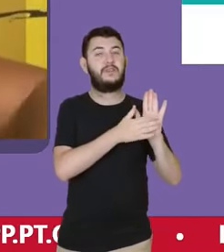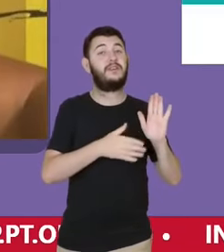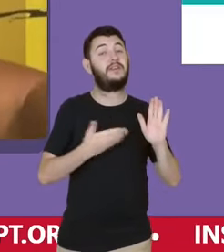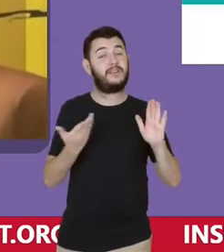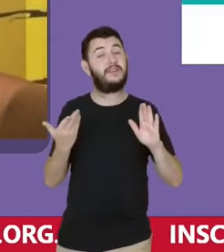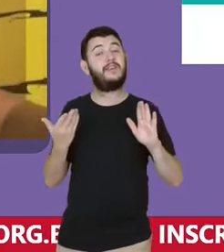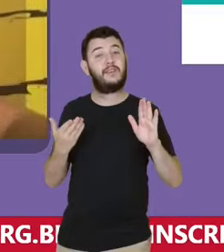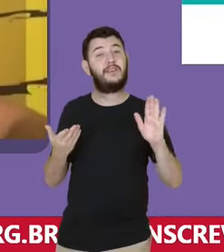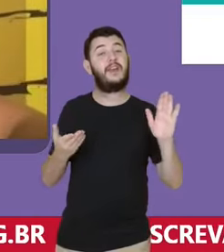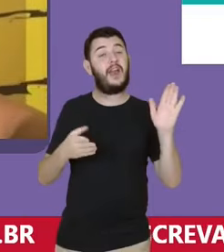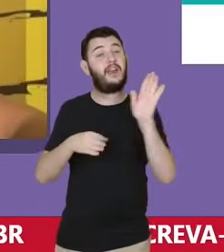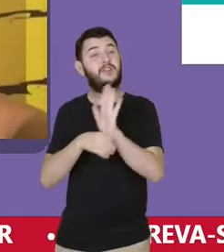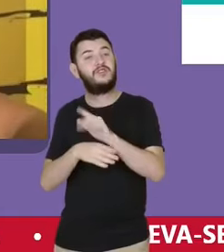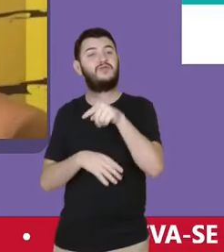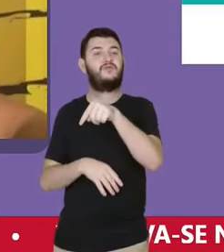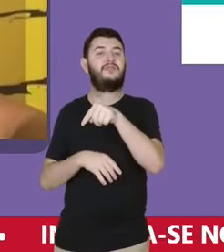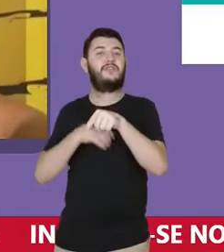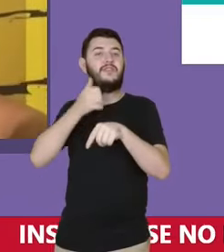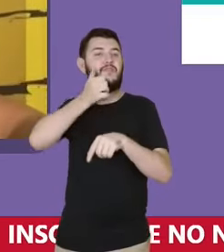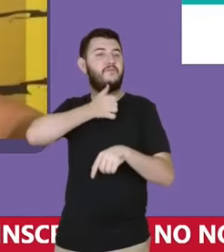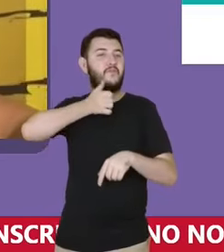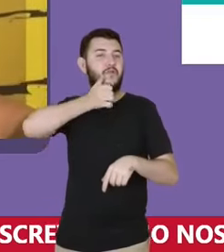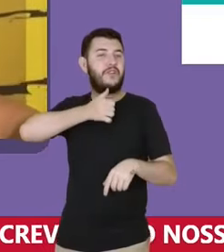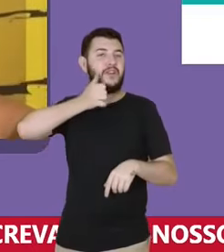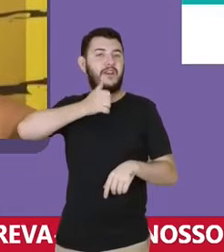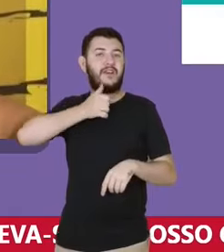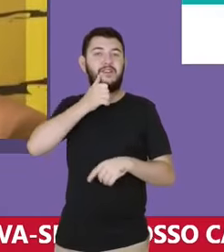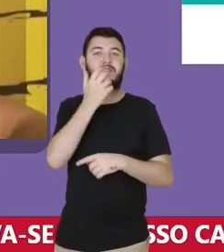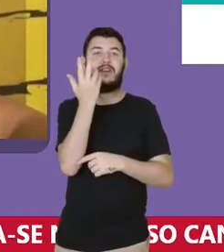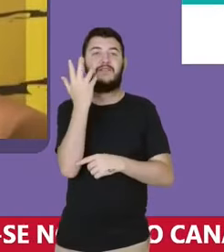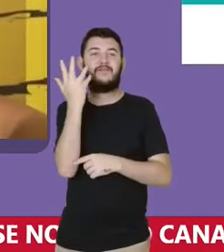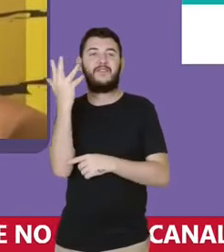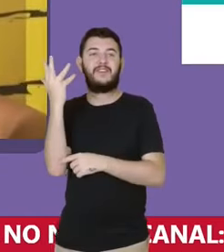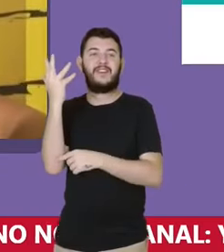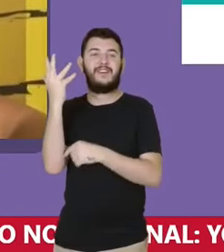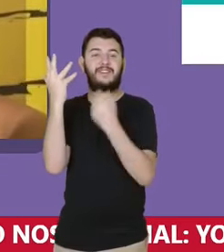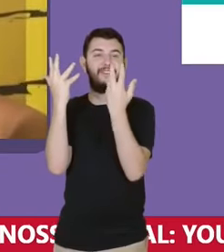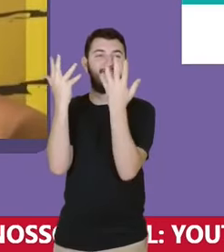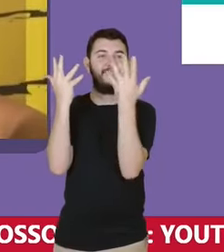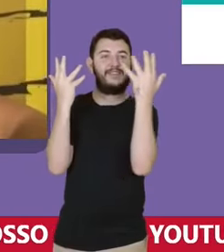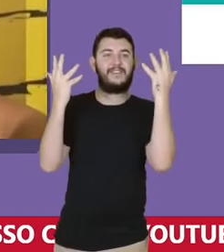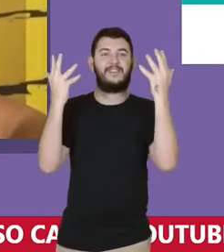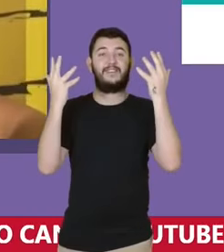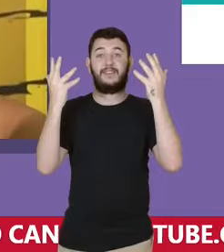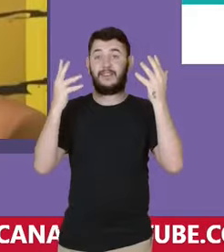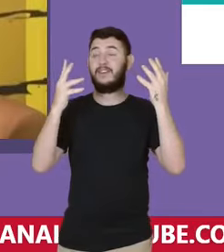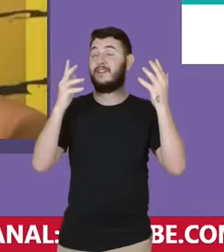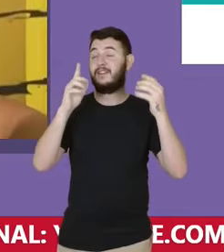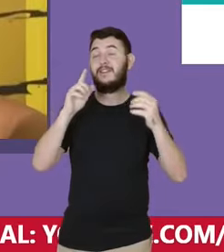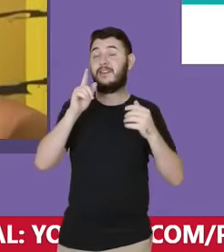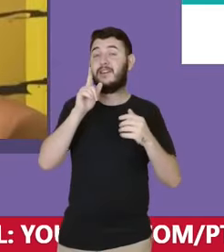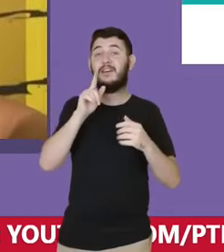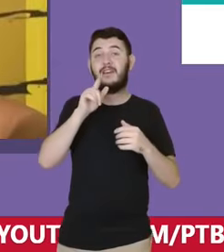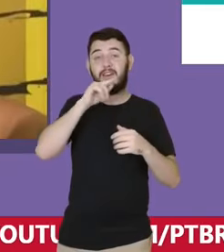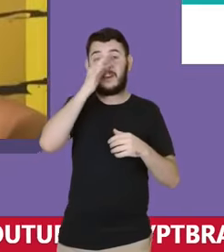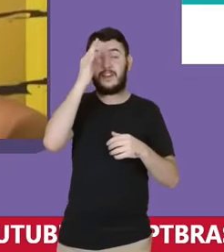e da floresta estão trazendo para a gente fazer frente, né, a essa